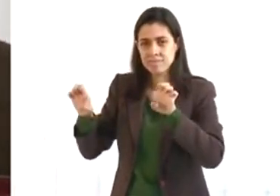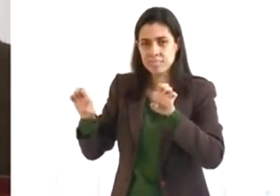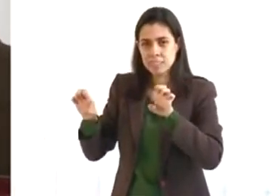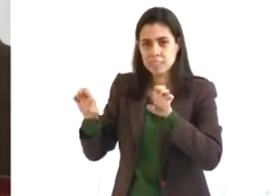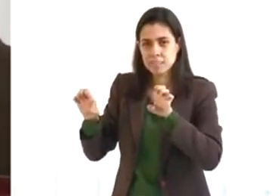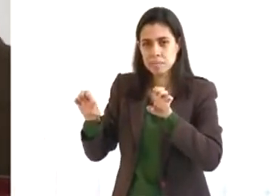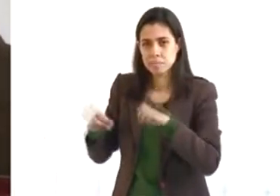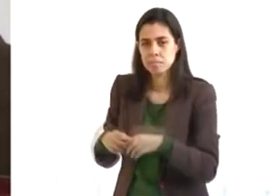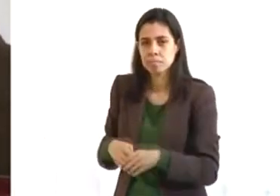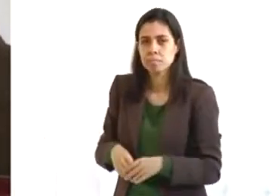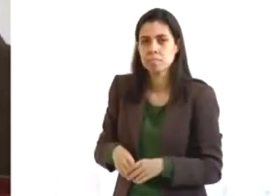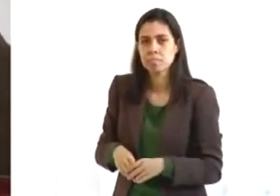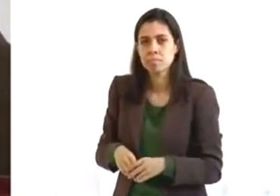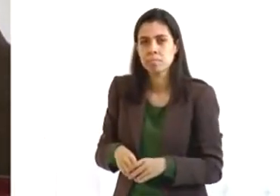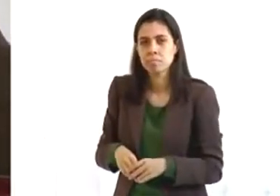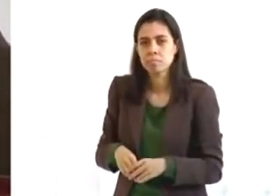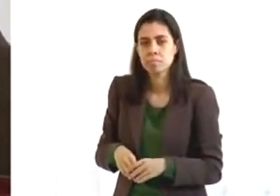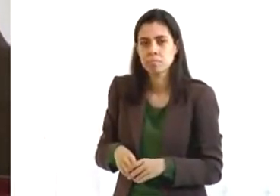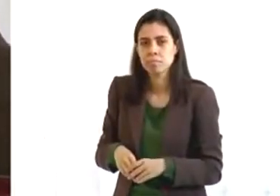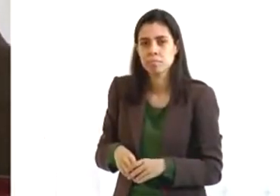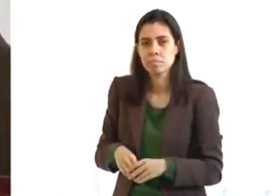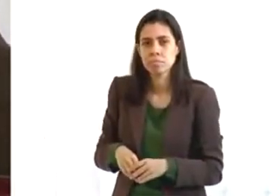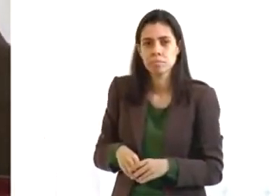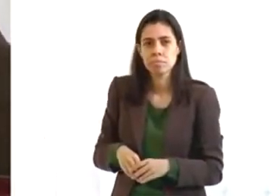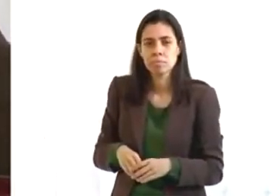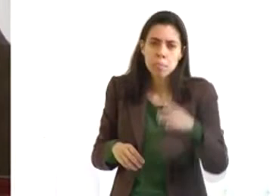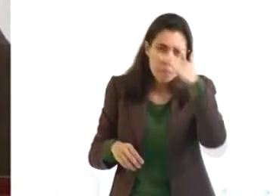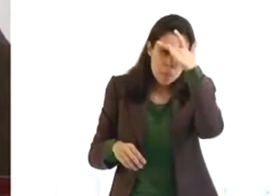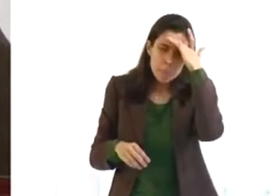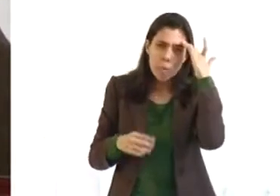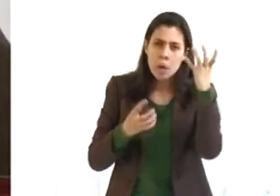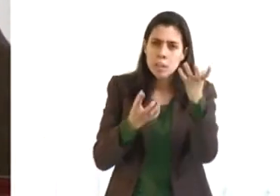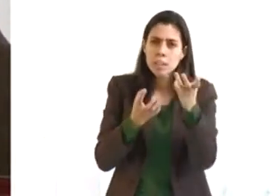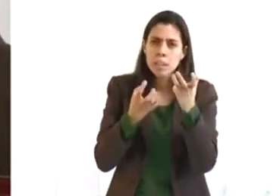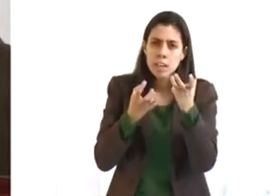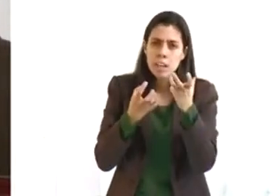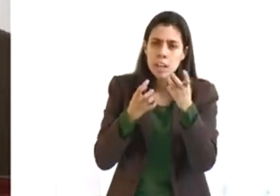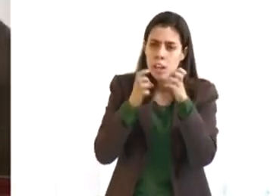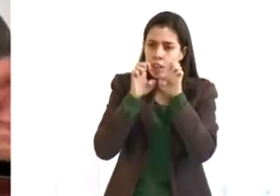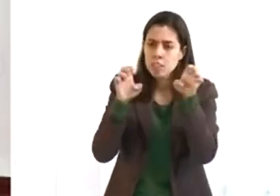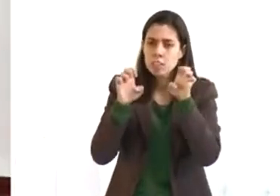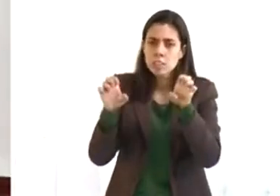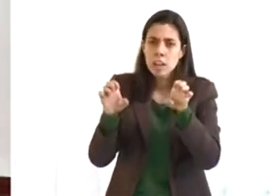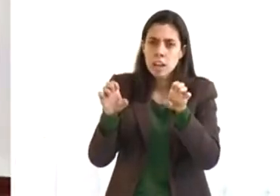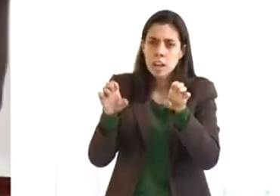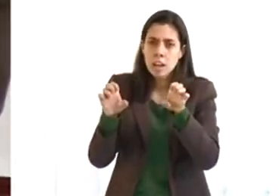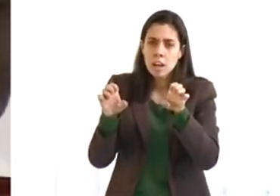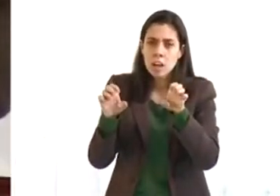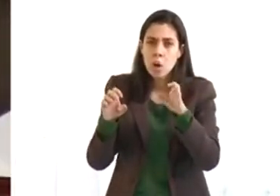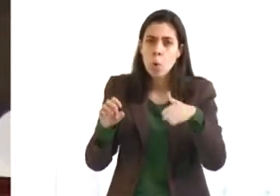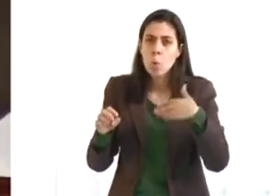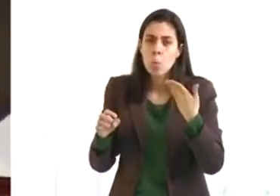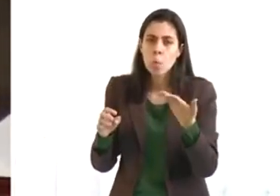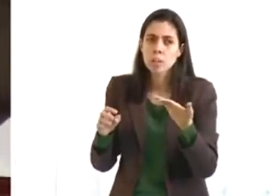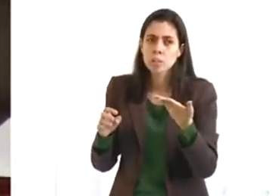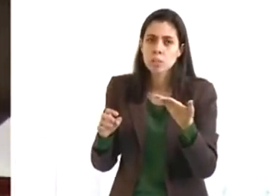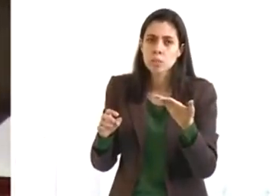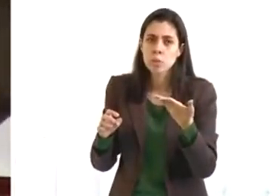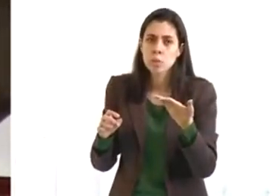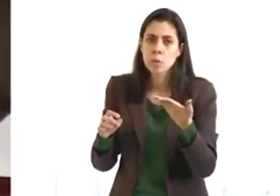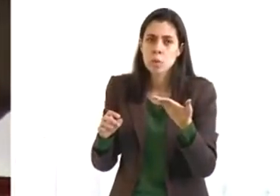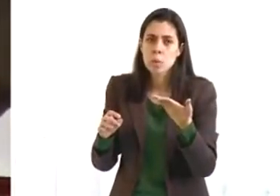Evangelizando. Um evangelista não consegue ficar parado. Eu já tive a oportunidade de almoçar com um amigo, já estou